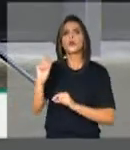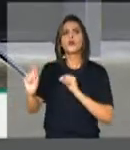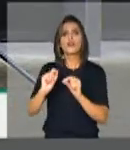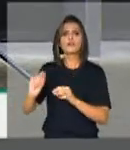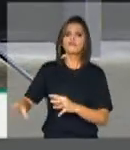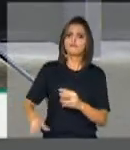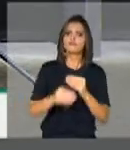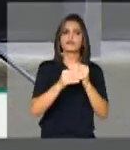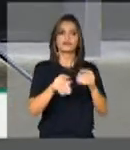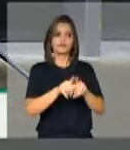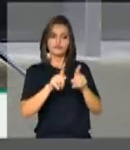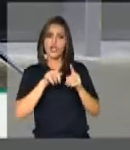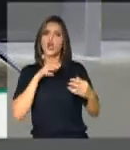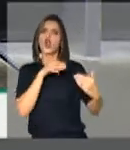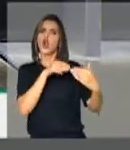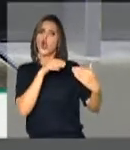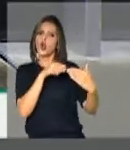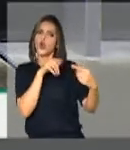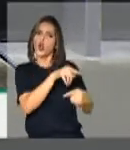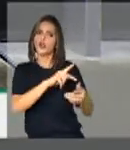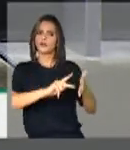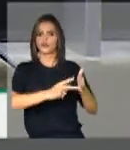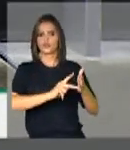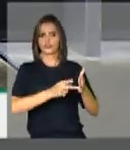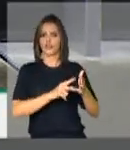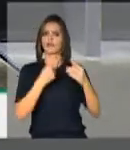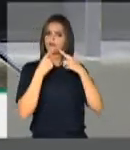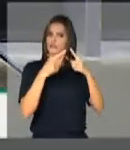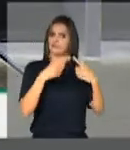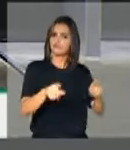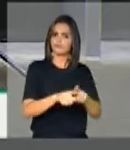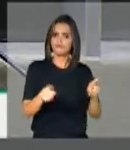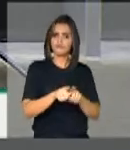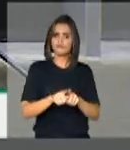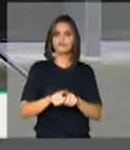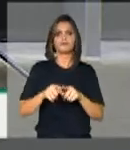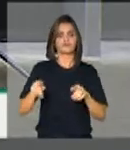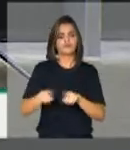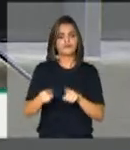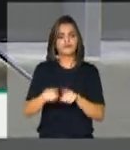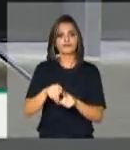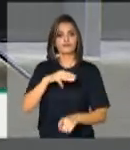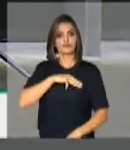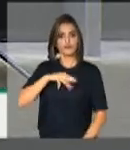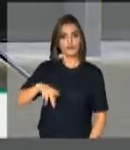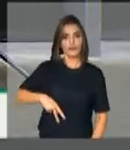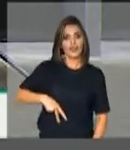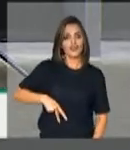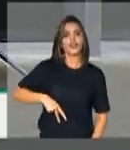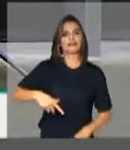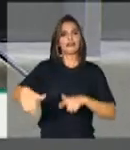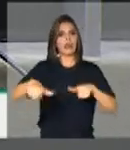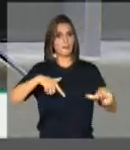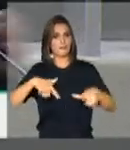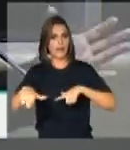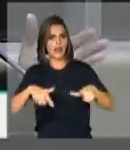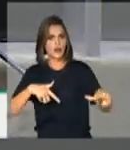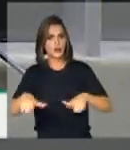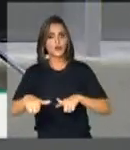associando à crítica das centrais sindicais, do movimento sindical brasileiro, do Ministério Público do Trabalho,